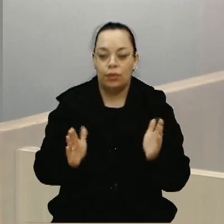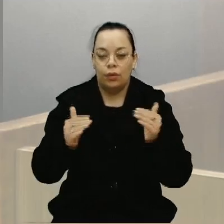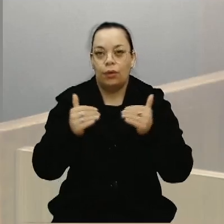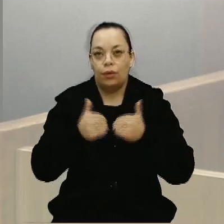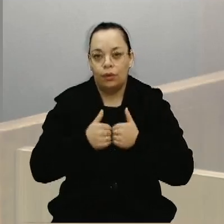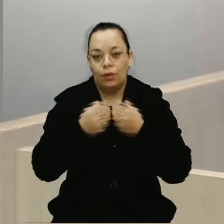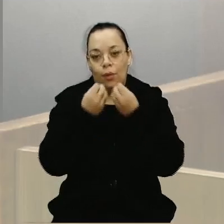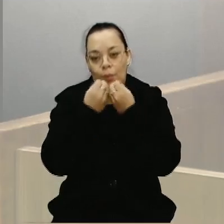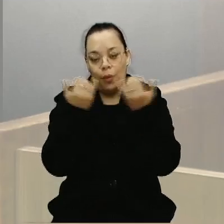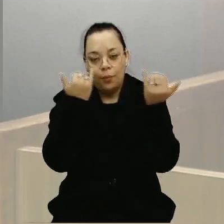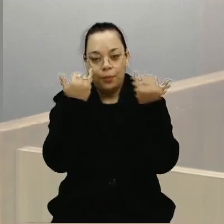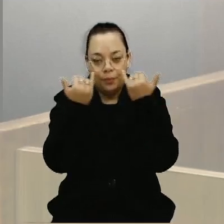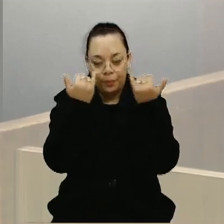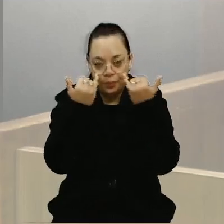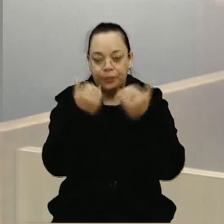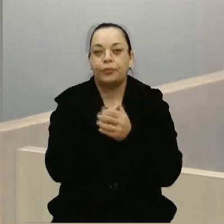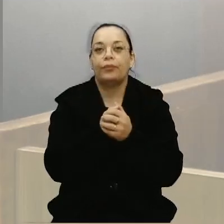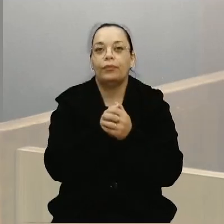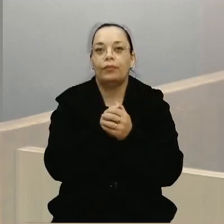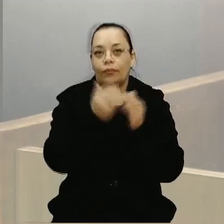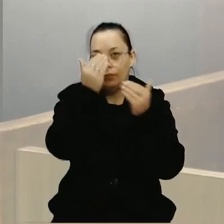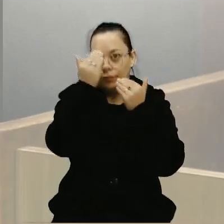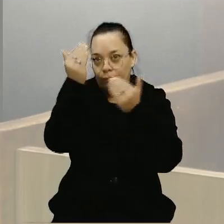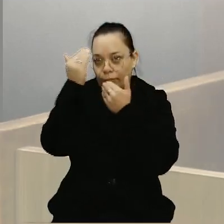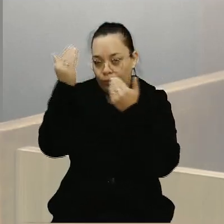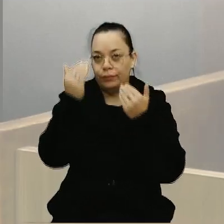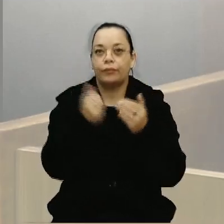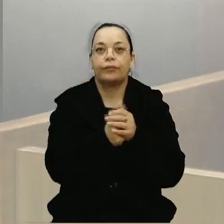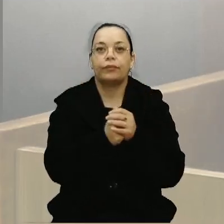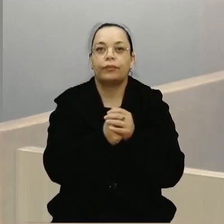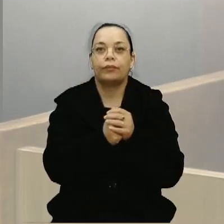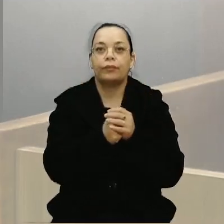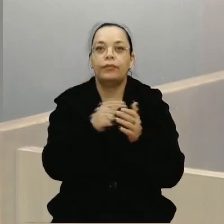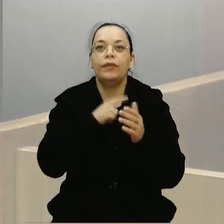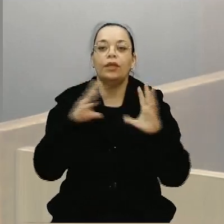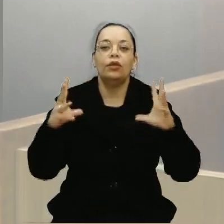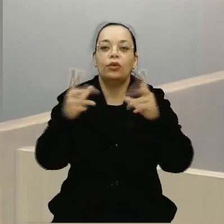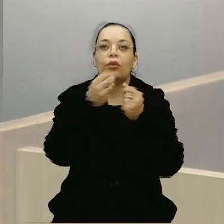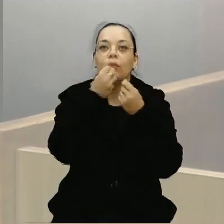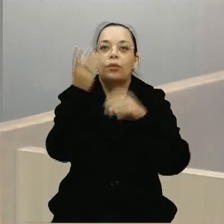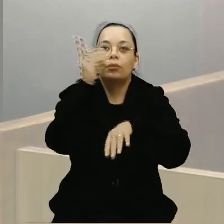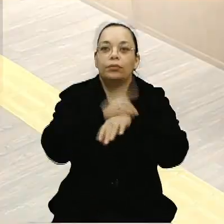as boas notícias, agradecer e que tenham todos um bom dia.